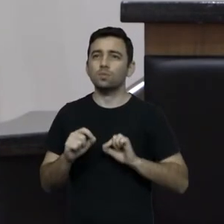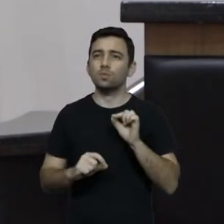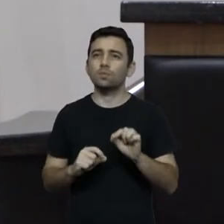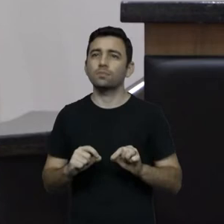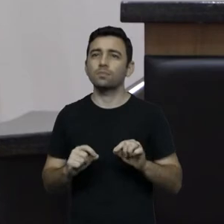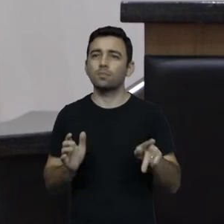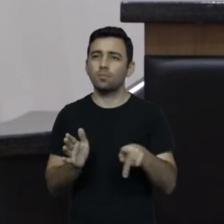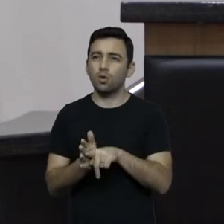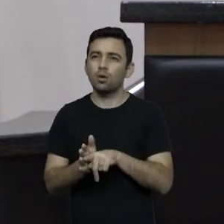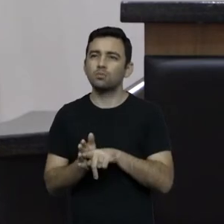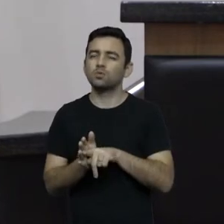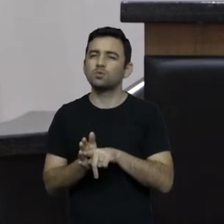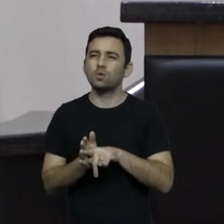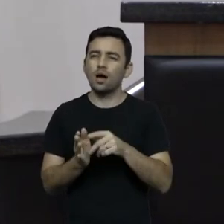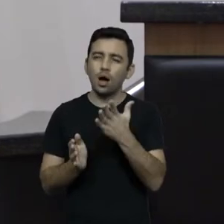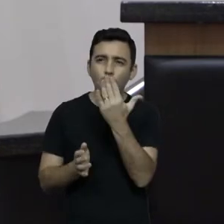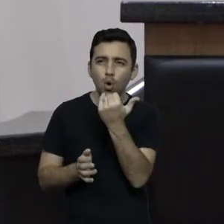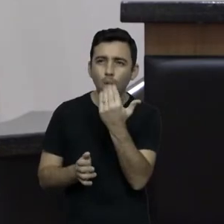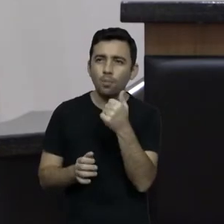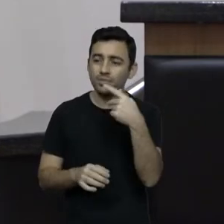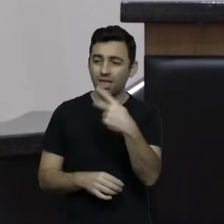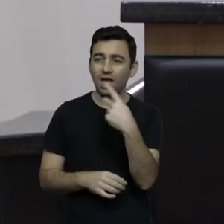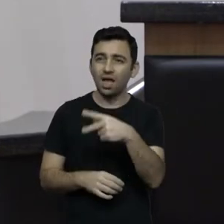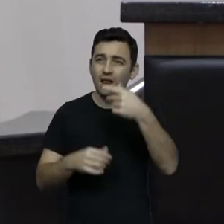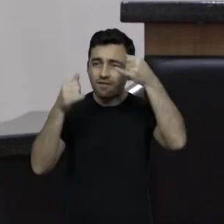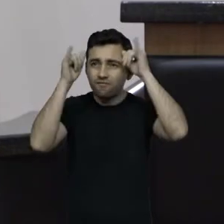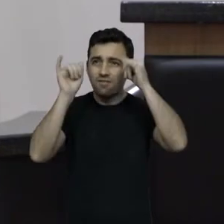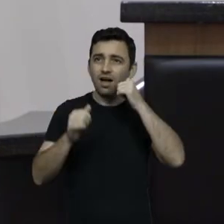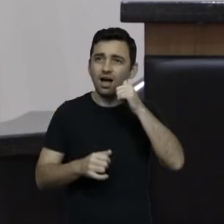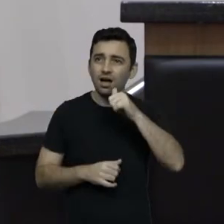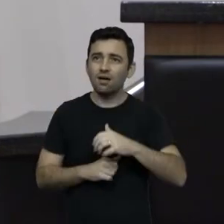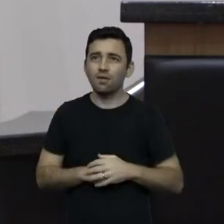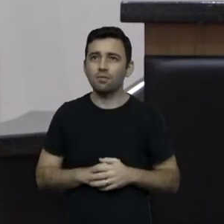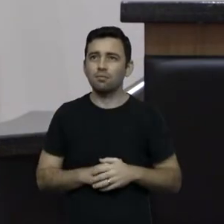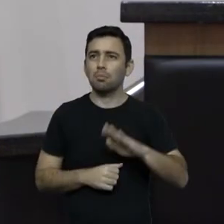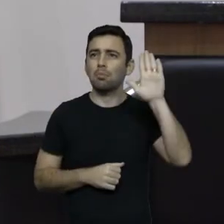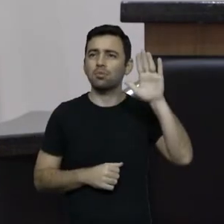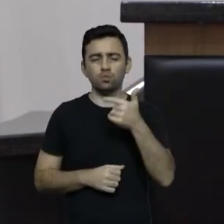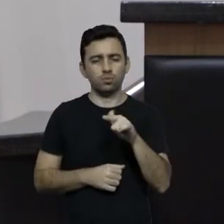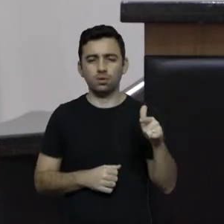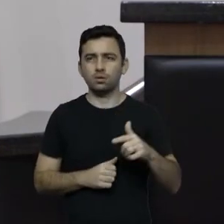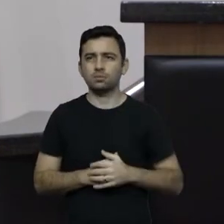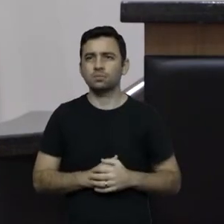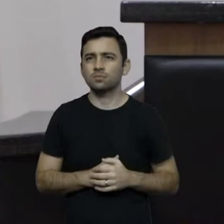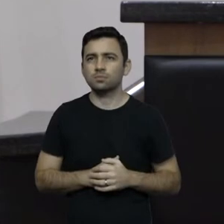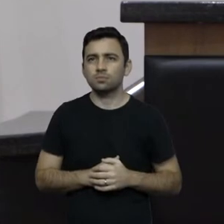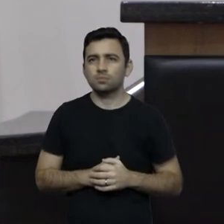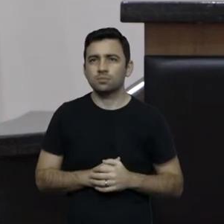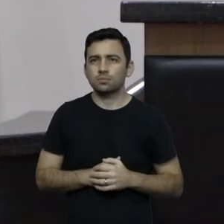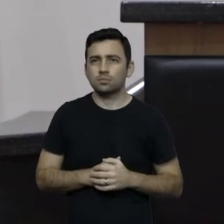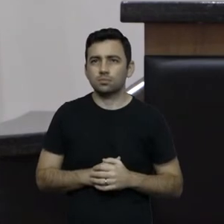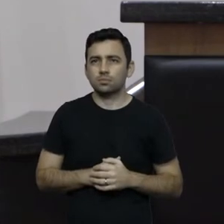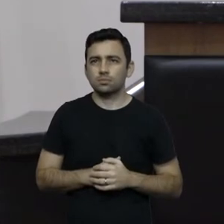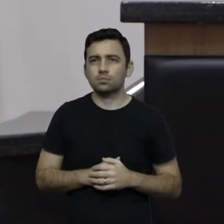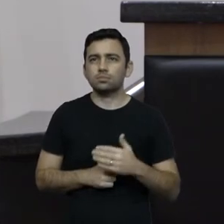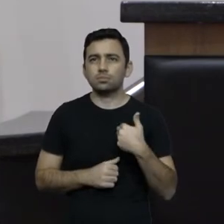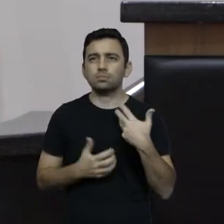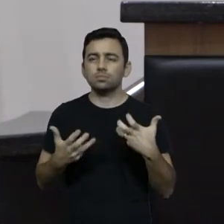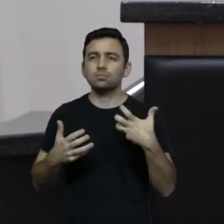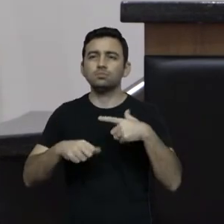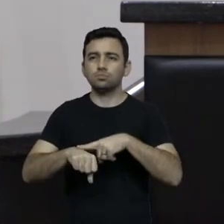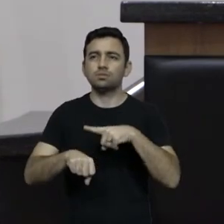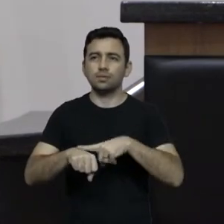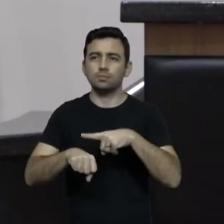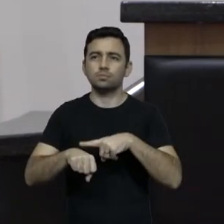insumo do do alimento que a vaca consome ou não tem a parte do teu pai que nesse momento eu queria usar o tempo